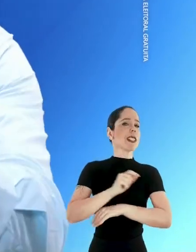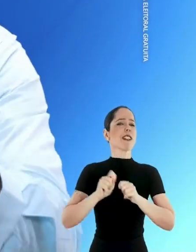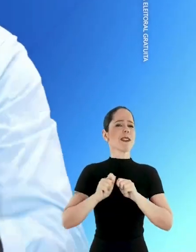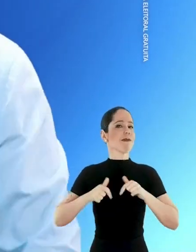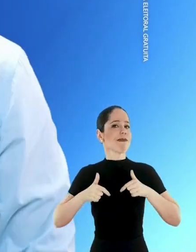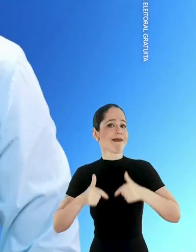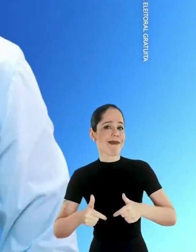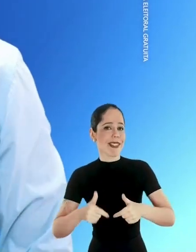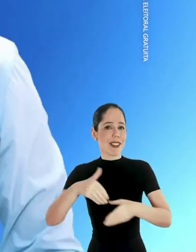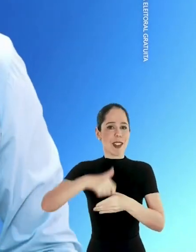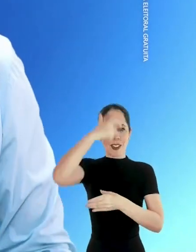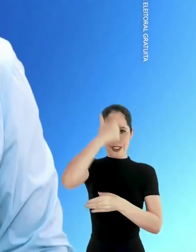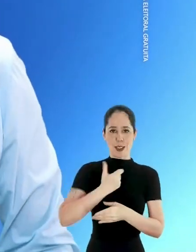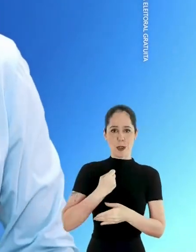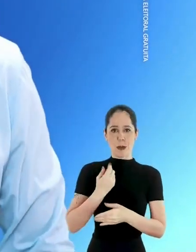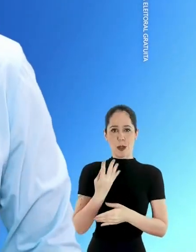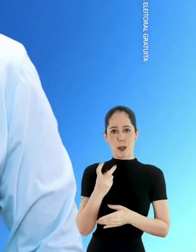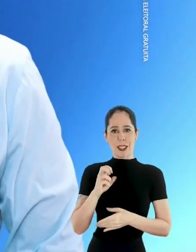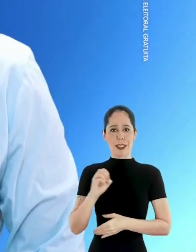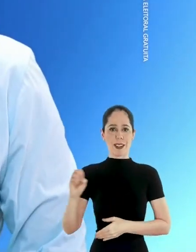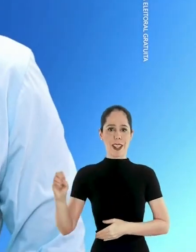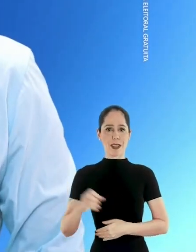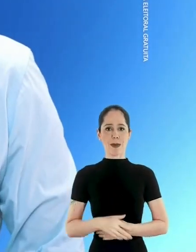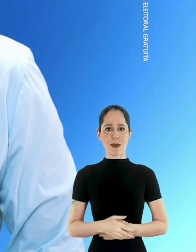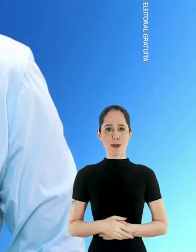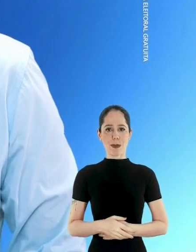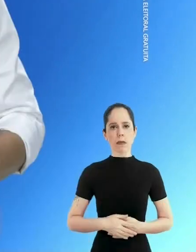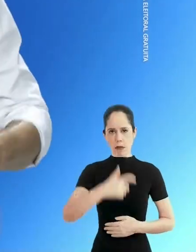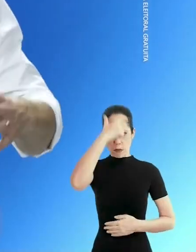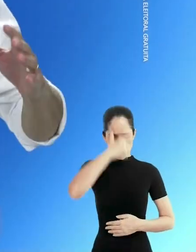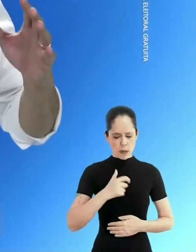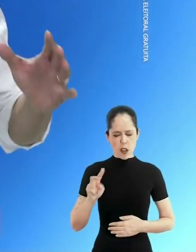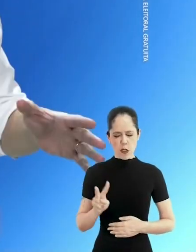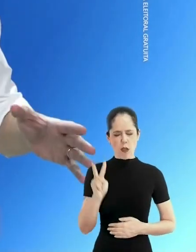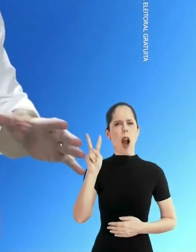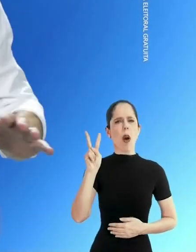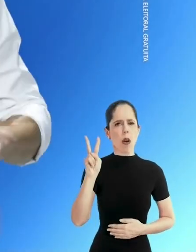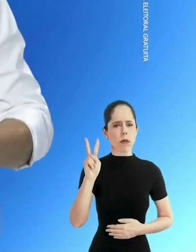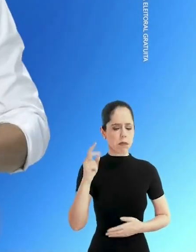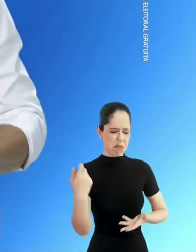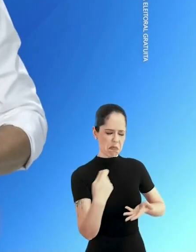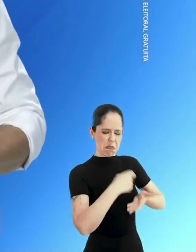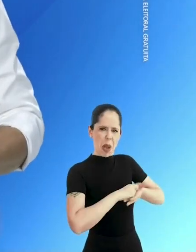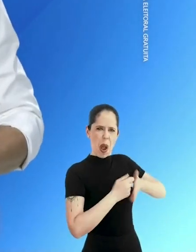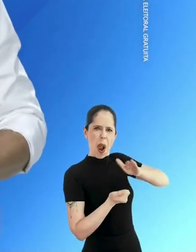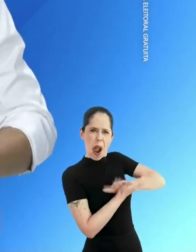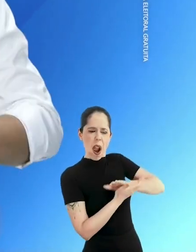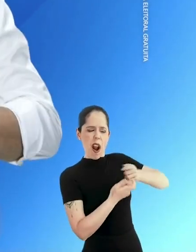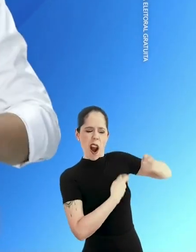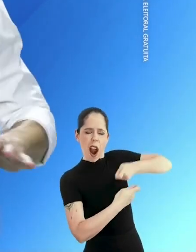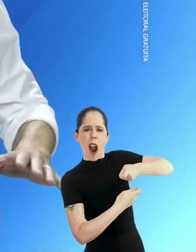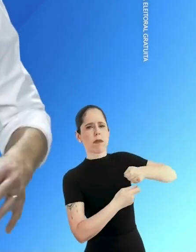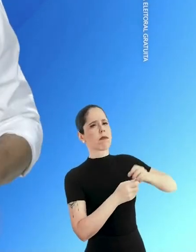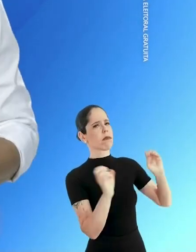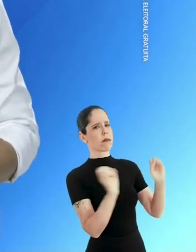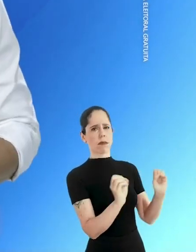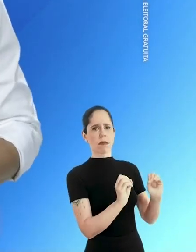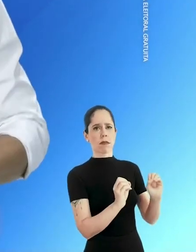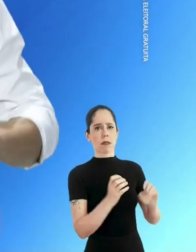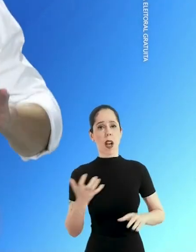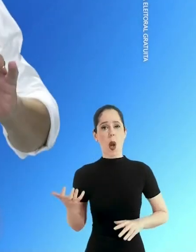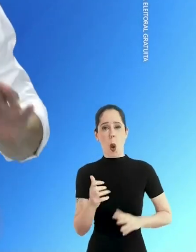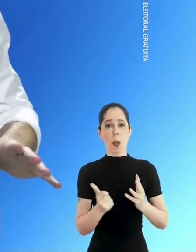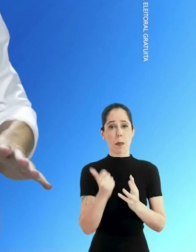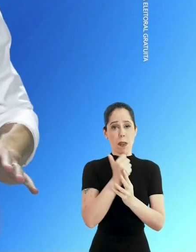pedágios e, para fazer acontecer, vote 4500. Com valor e sem preço, sem conchave e sem